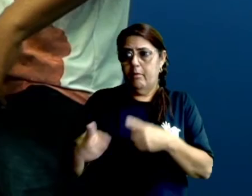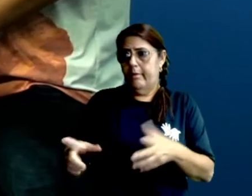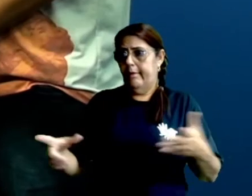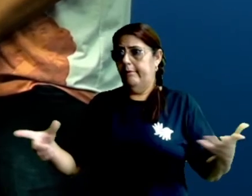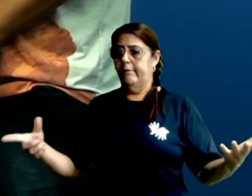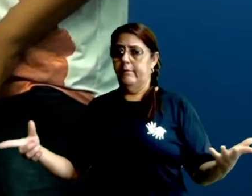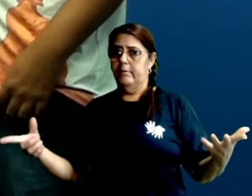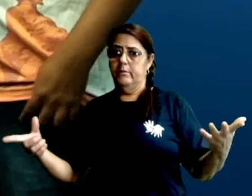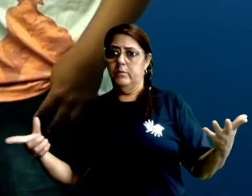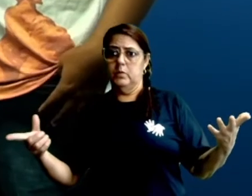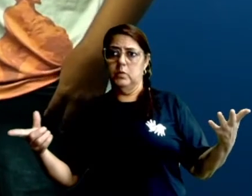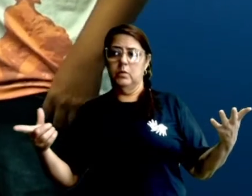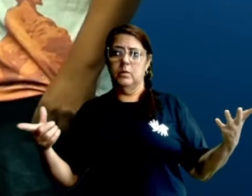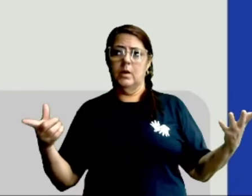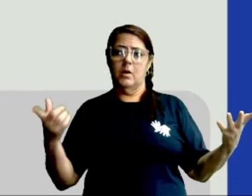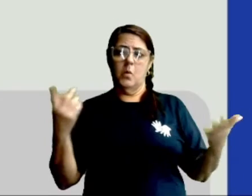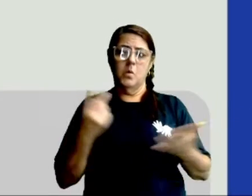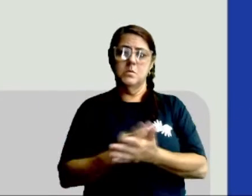provocando